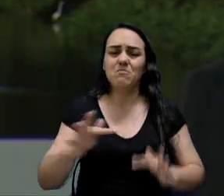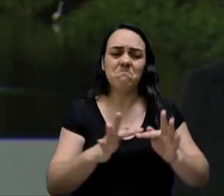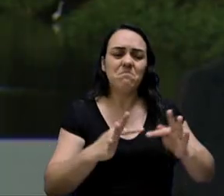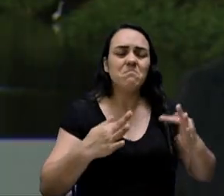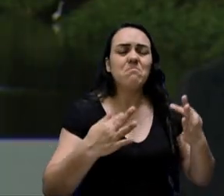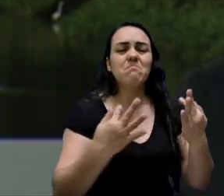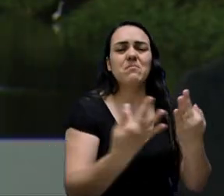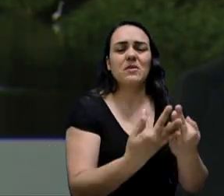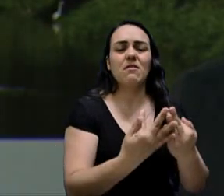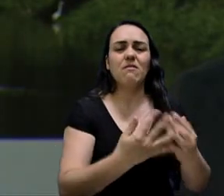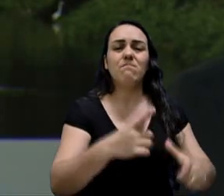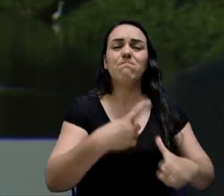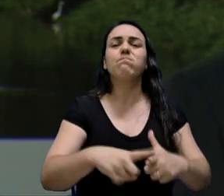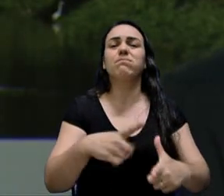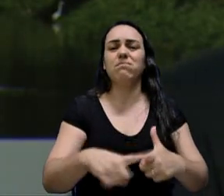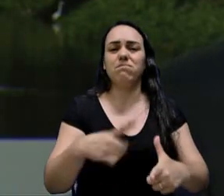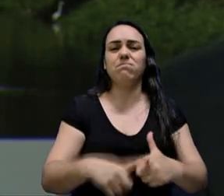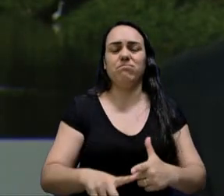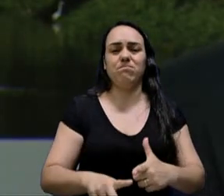família está com problemas.